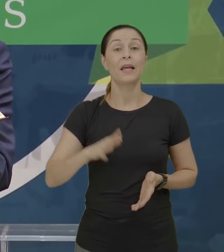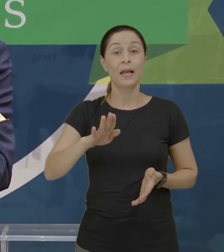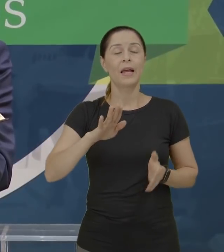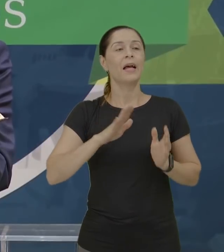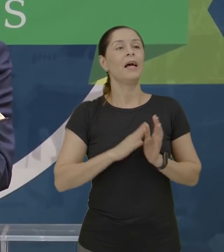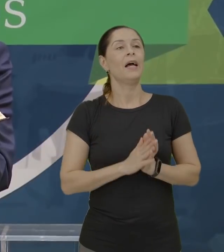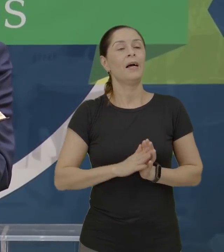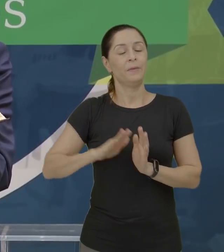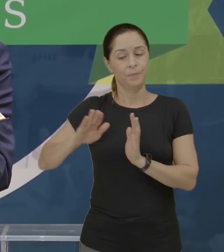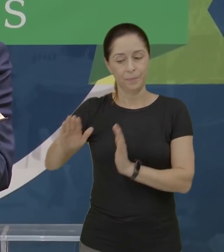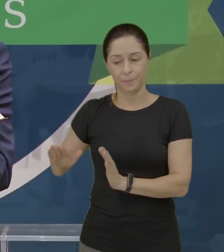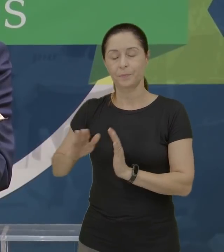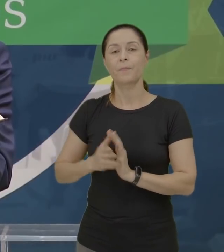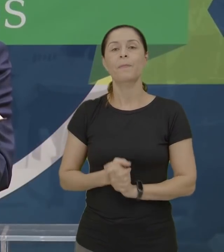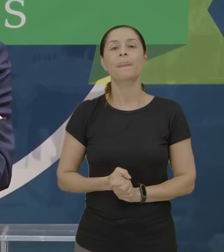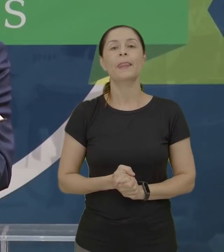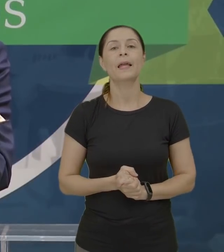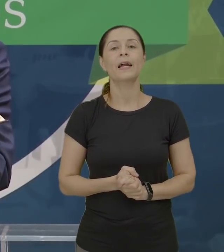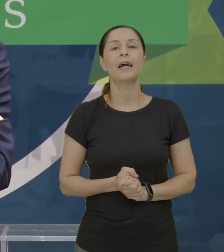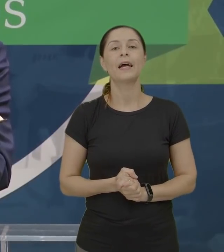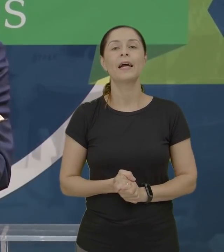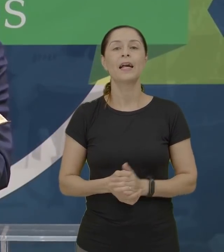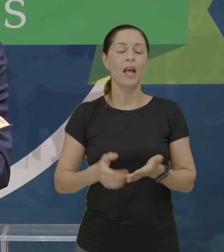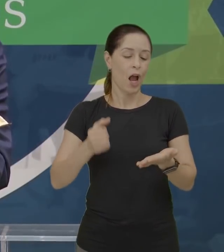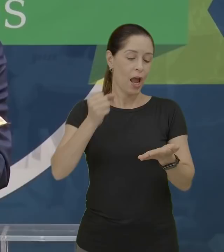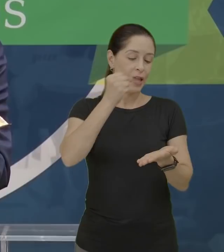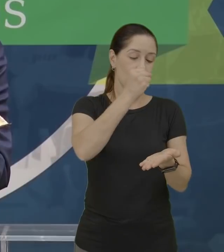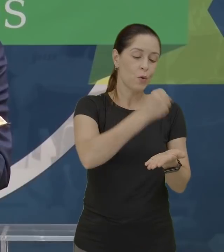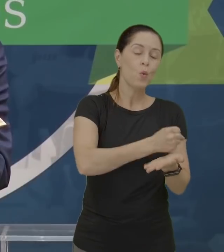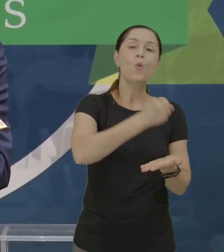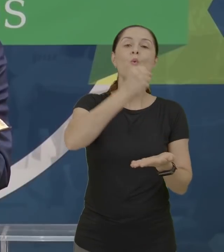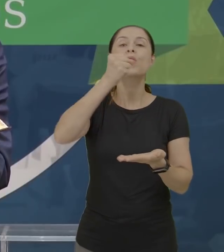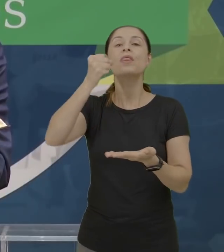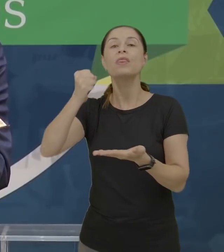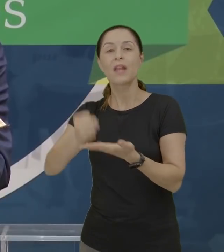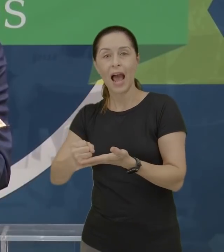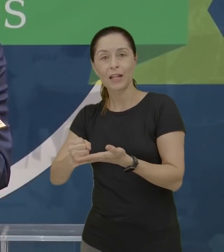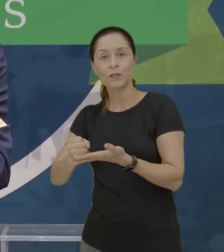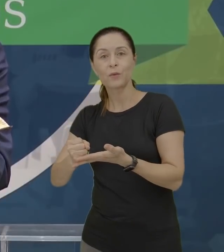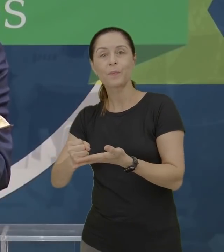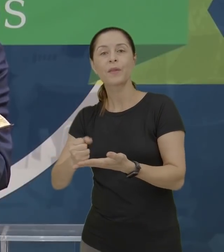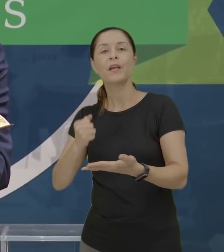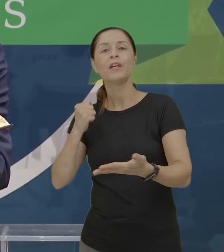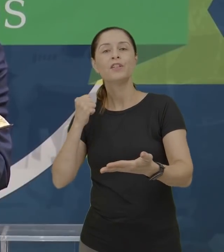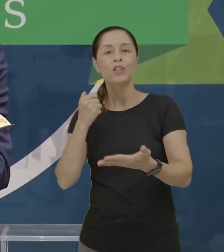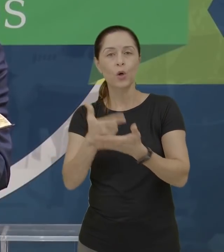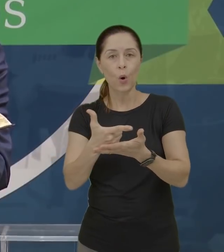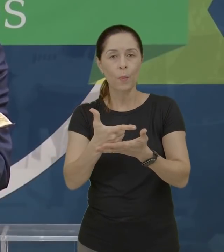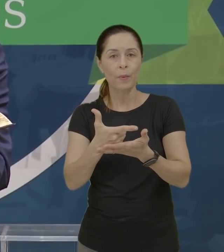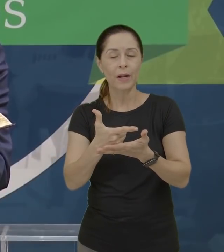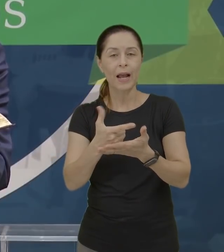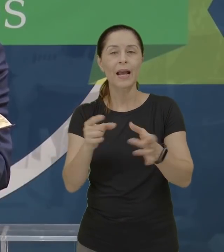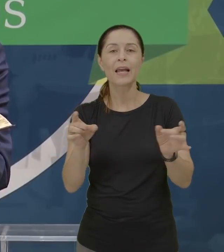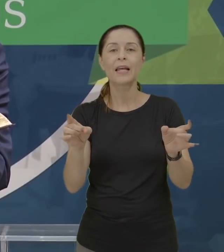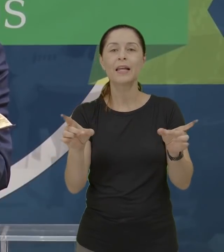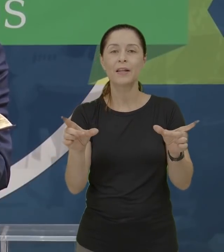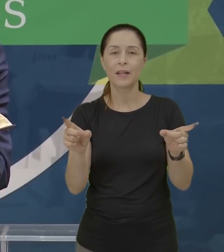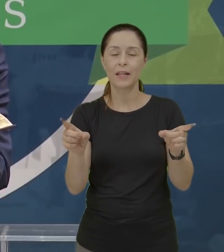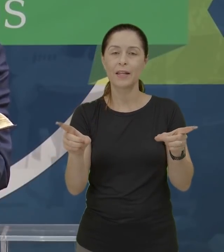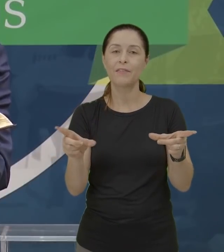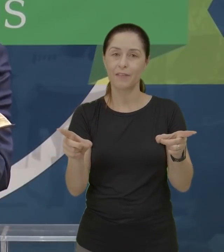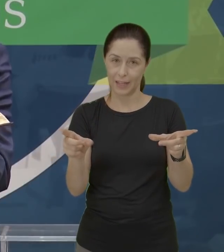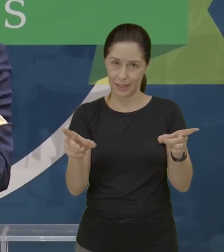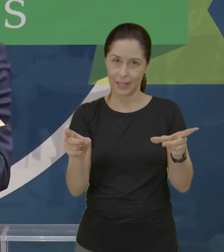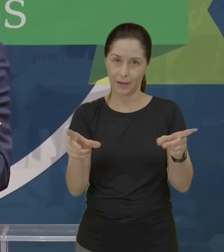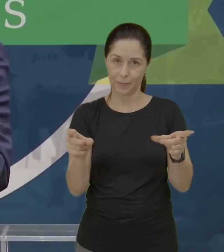cartórios, das garantias que se tem num contrato de compra e venda, né? Então, eu me